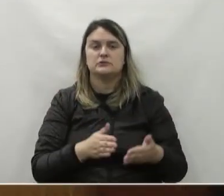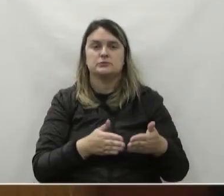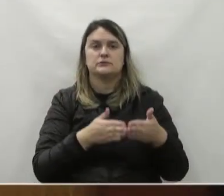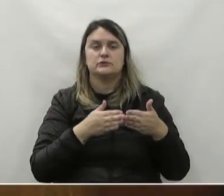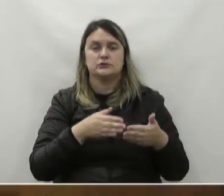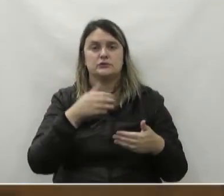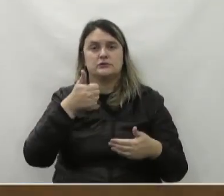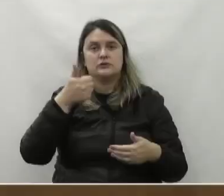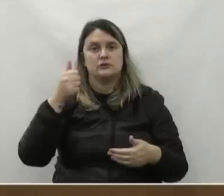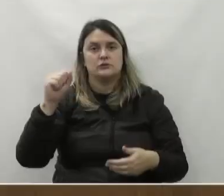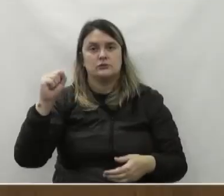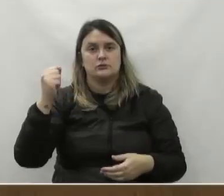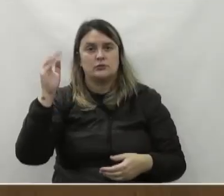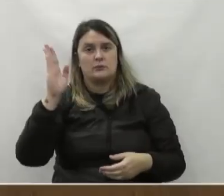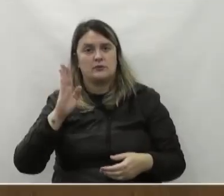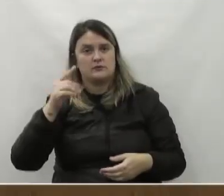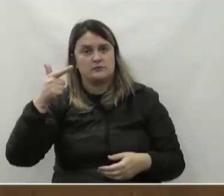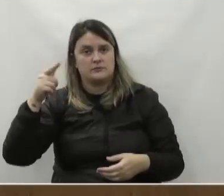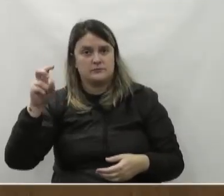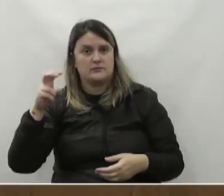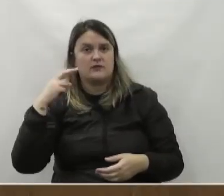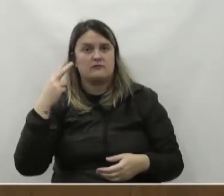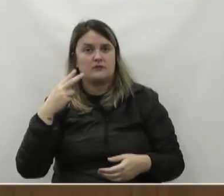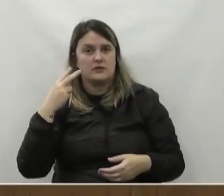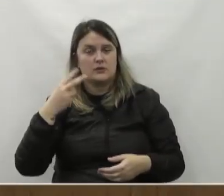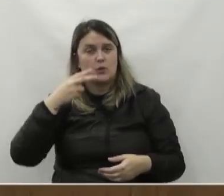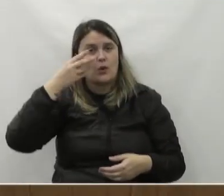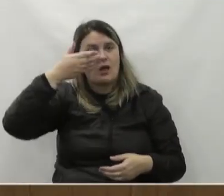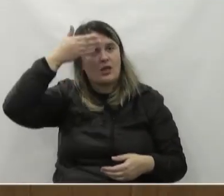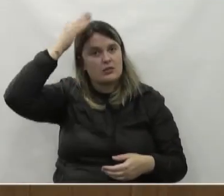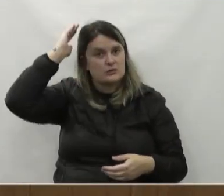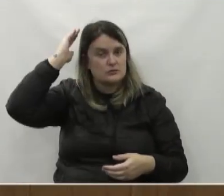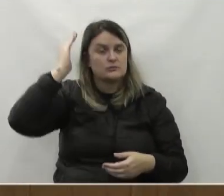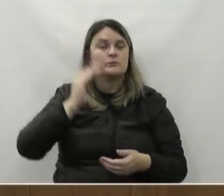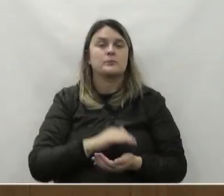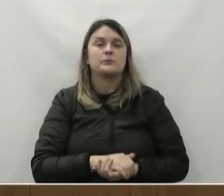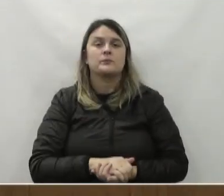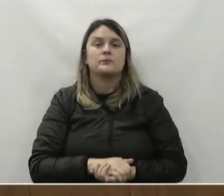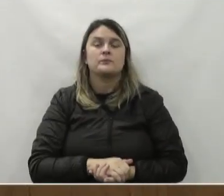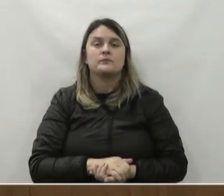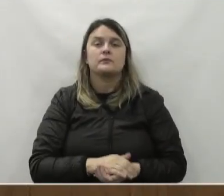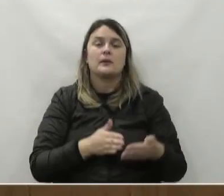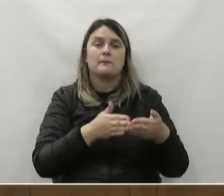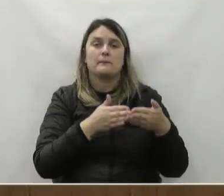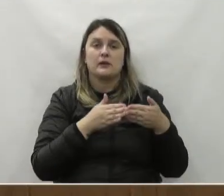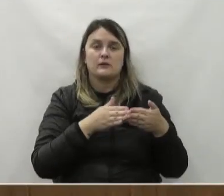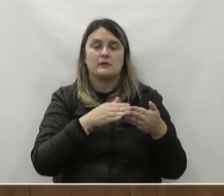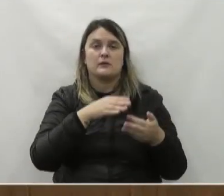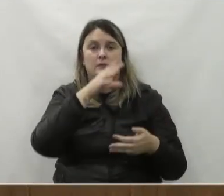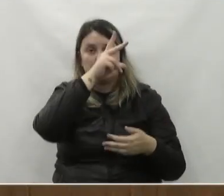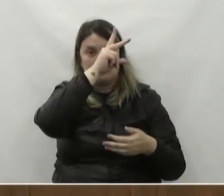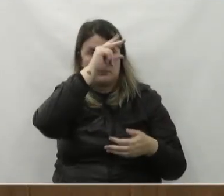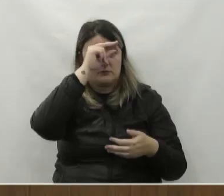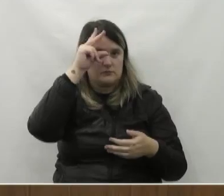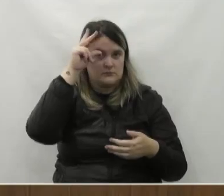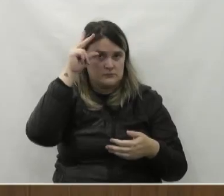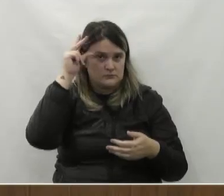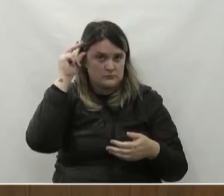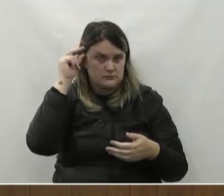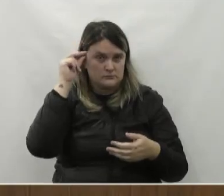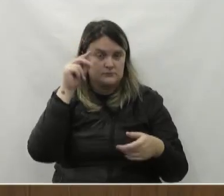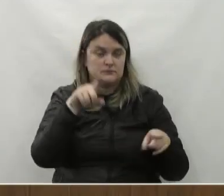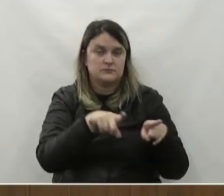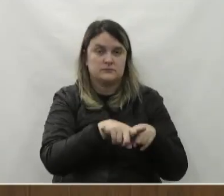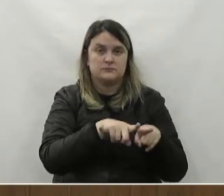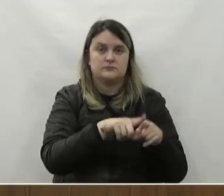Requerimento número 118/2025 do vereador Anderson Cripa Luiz Cardoso ao Poder Executivo Municipal, por meio